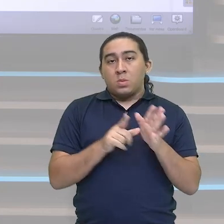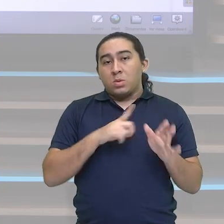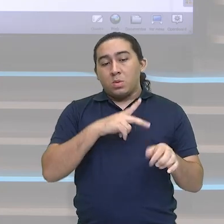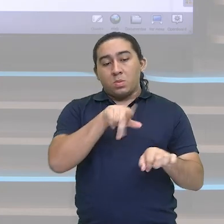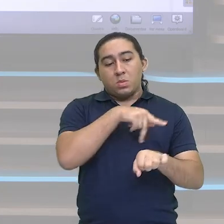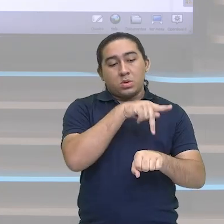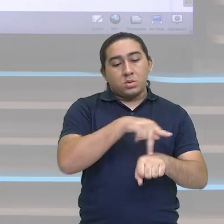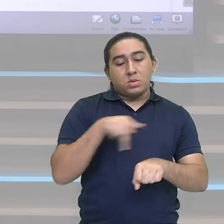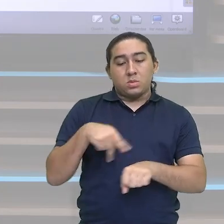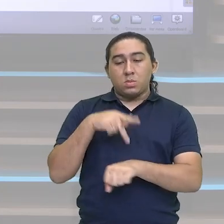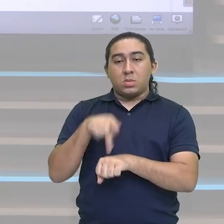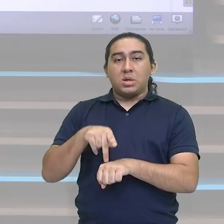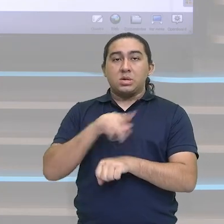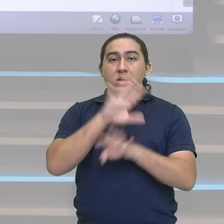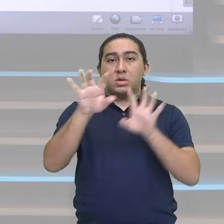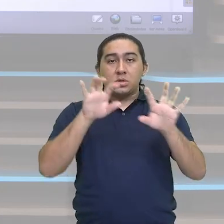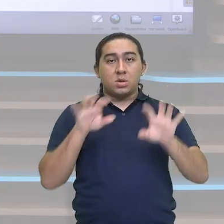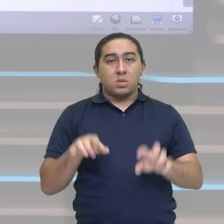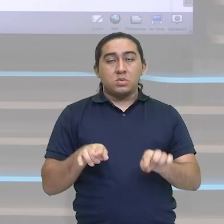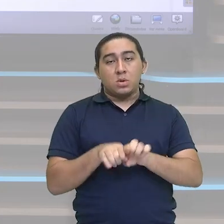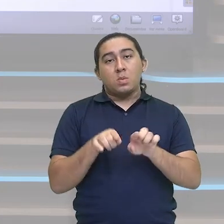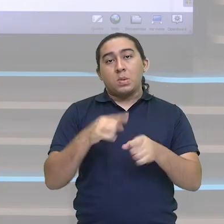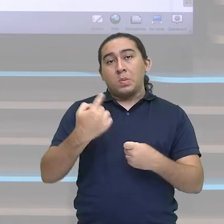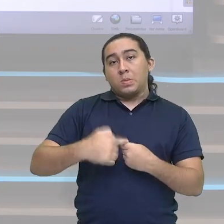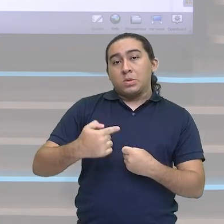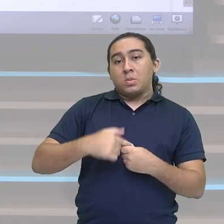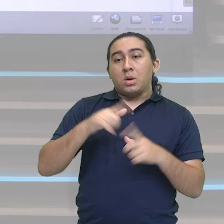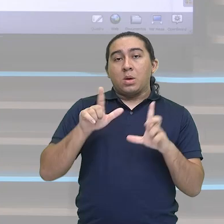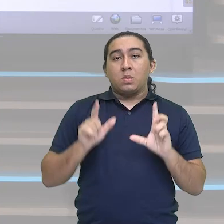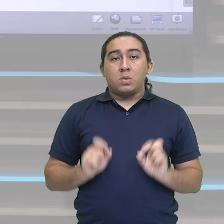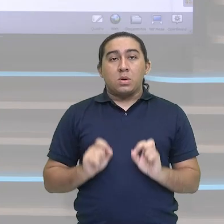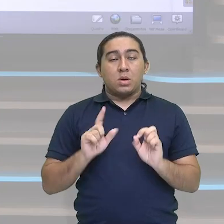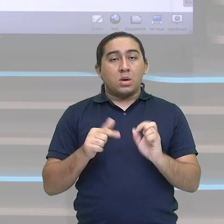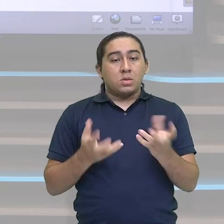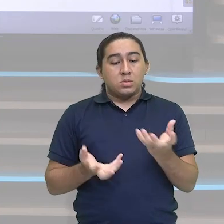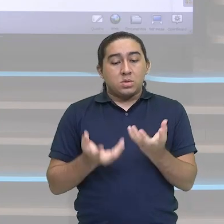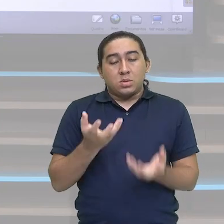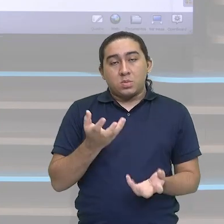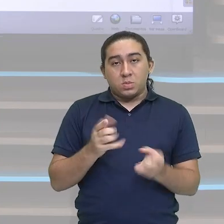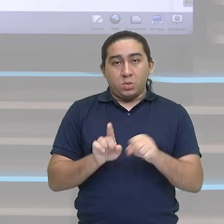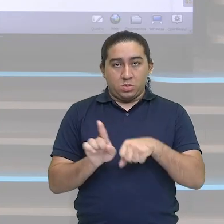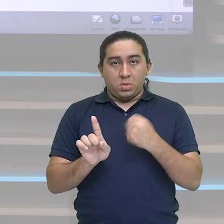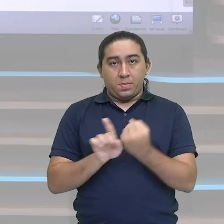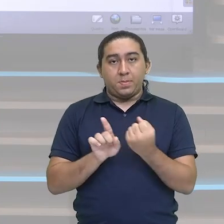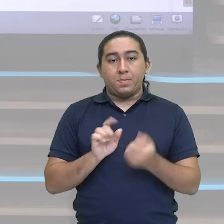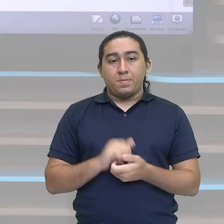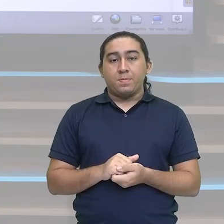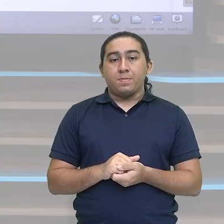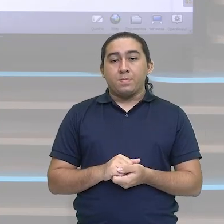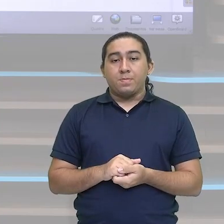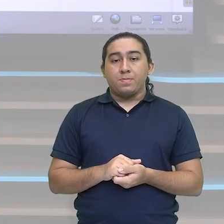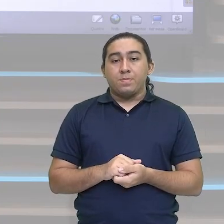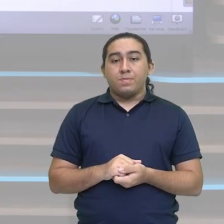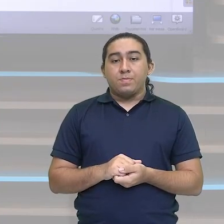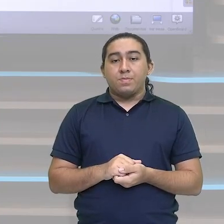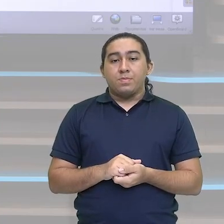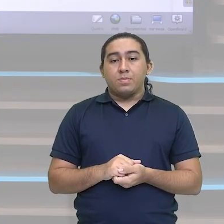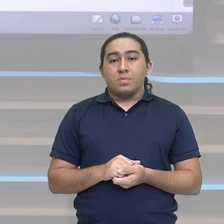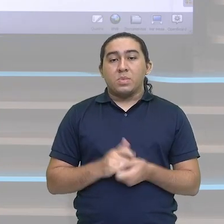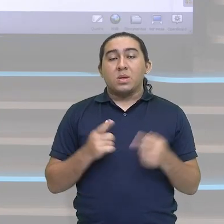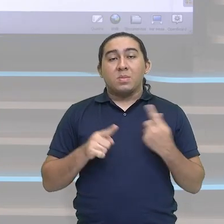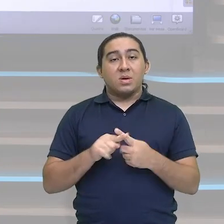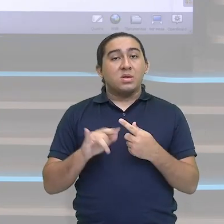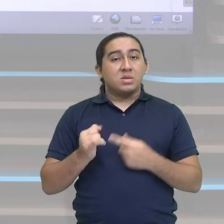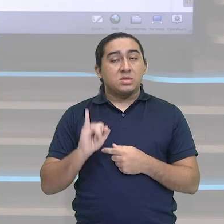países, entre regiões, entre municípios, que é a questão da desigualdade social, né? Aí não adianta um país ser considerado